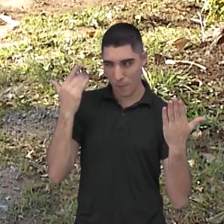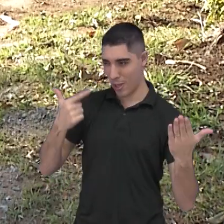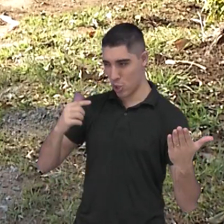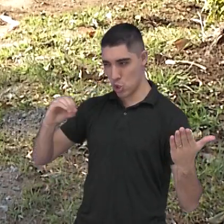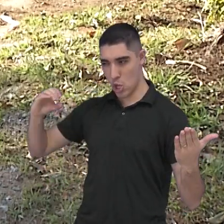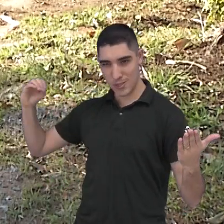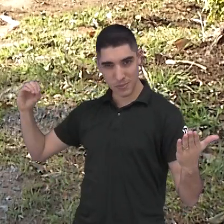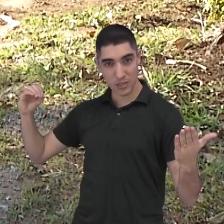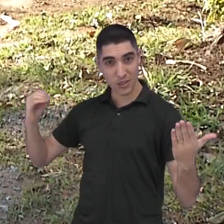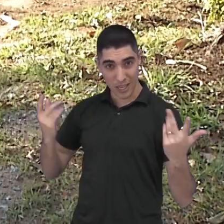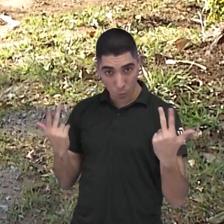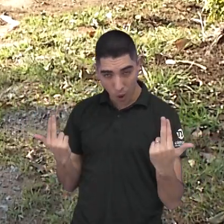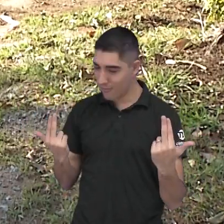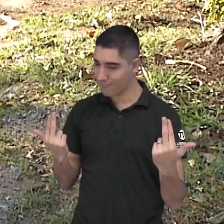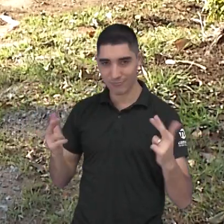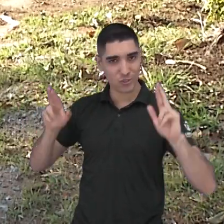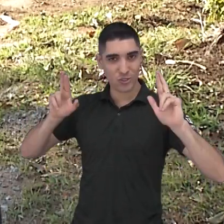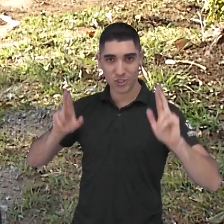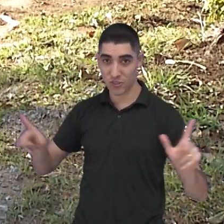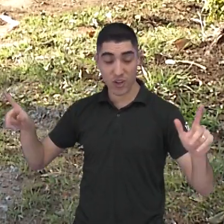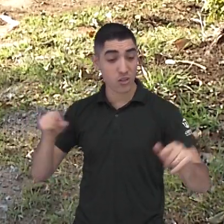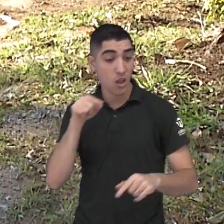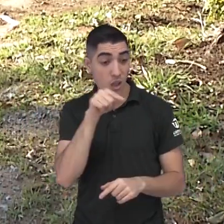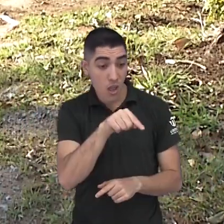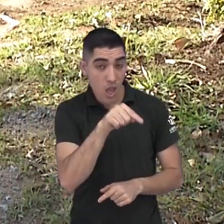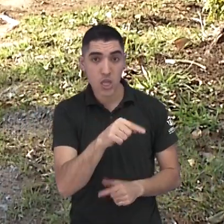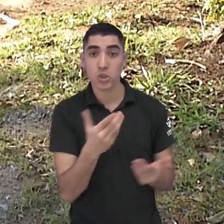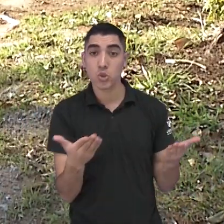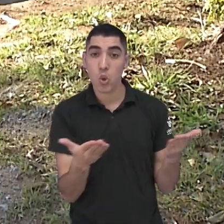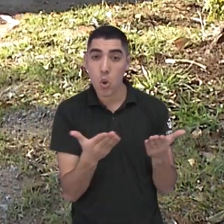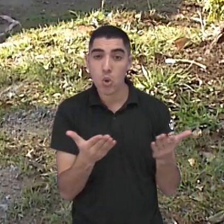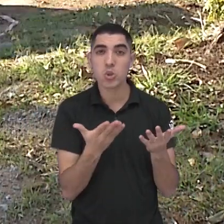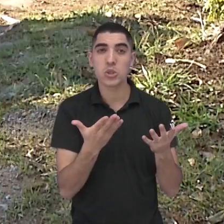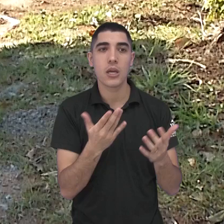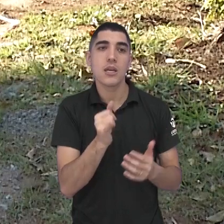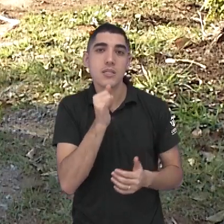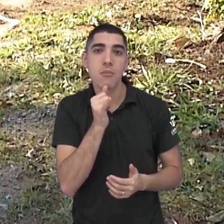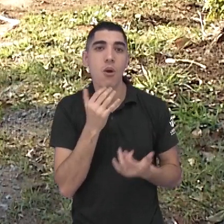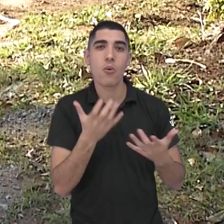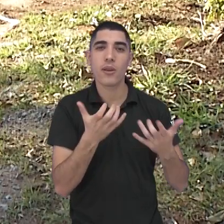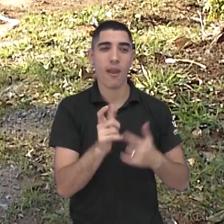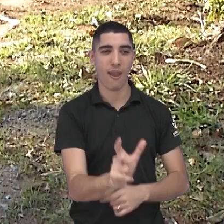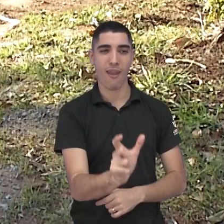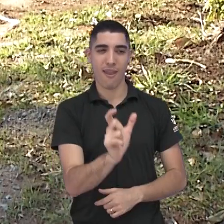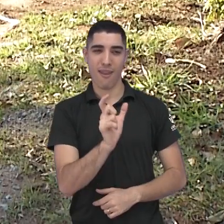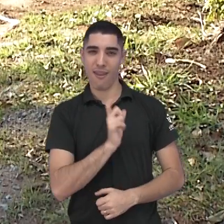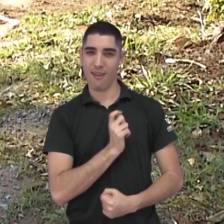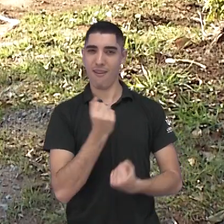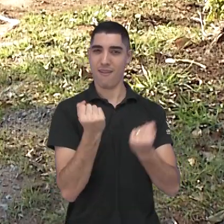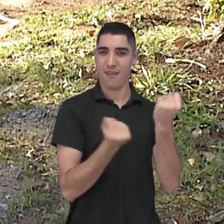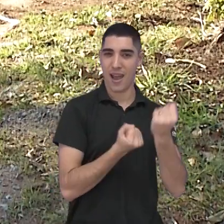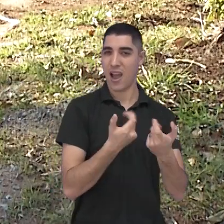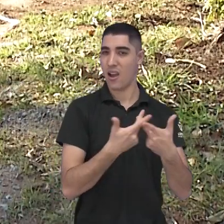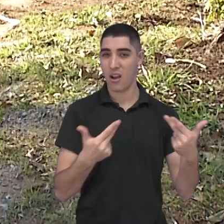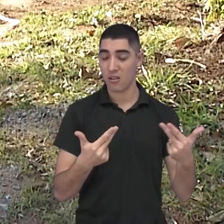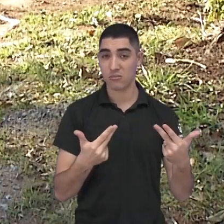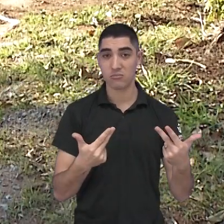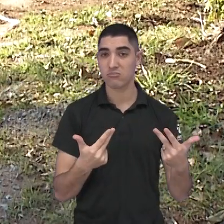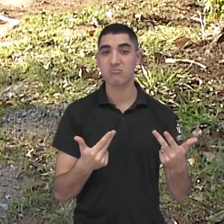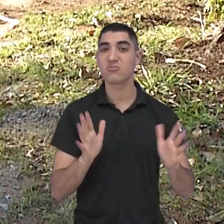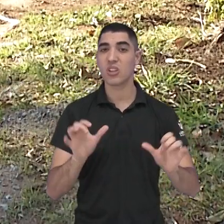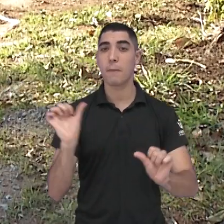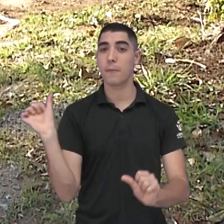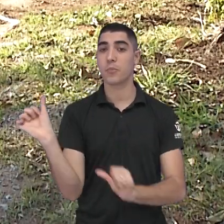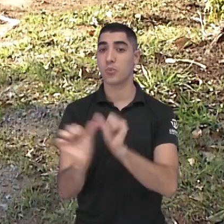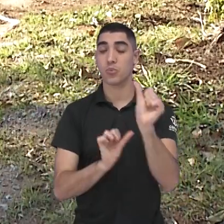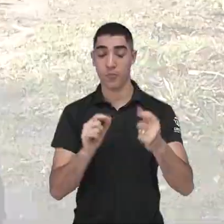mesmo jovem dos anos 2000. Então, a necessidade deles, o interesse deles pelo processo de habilitação foi alterado até pelas